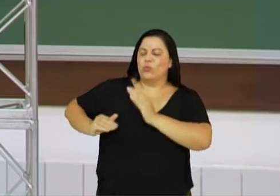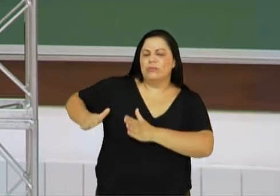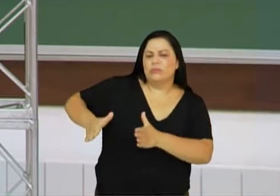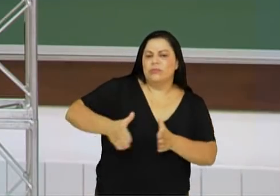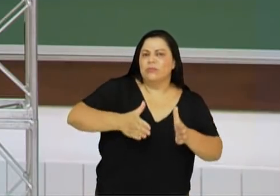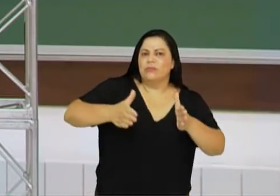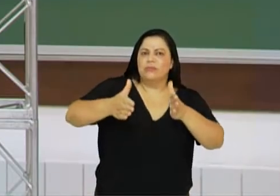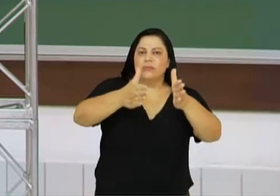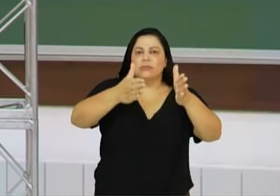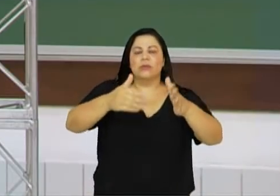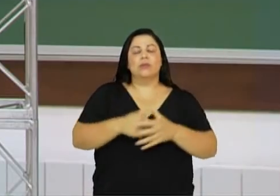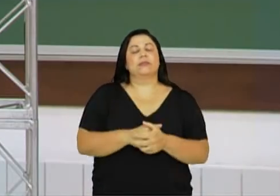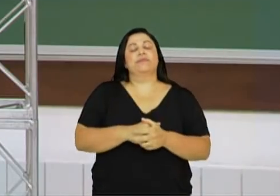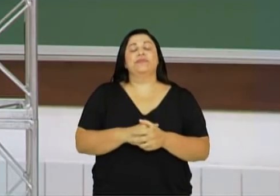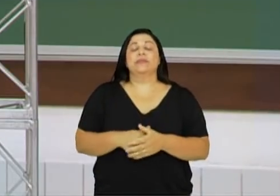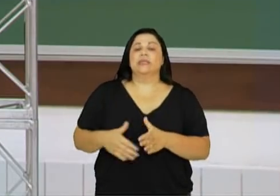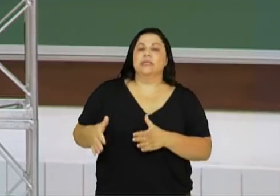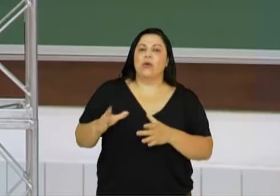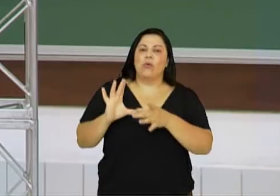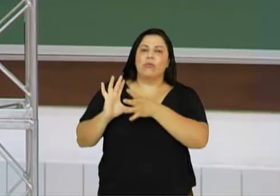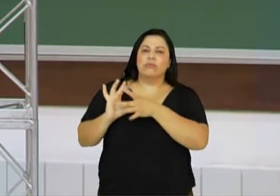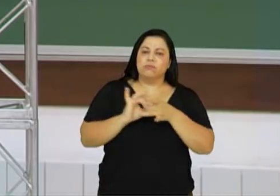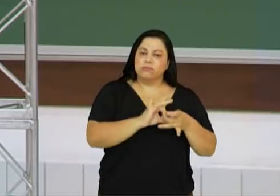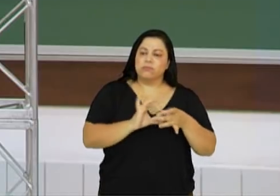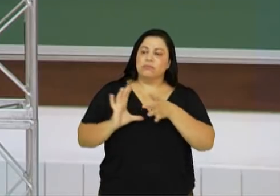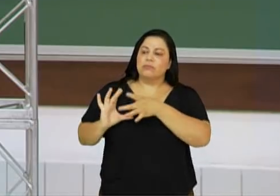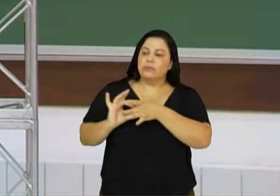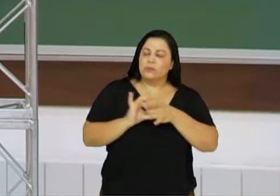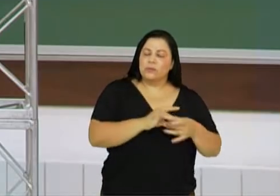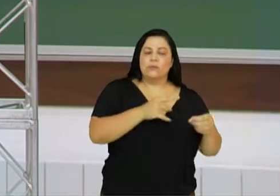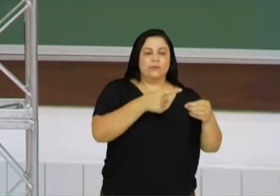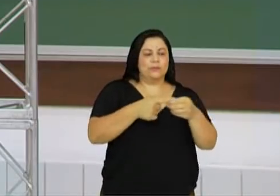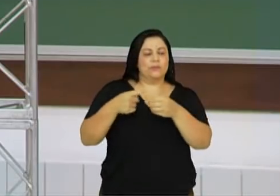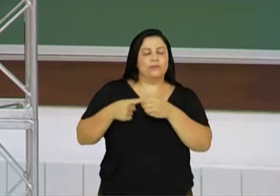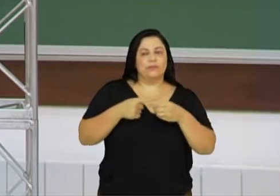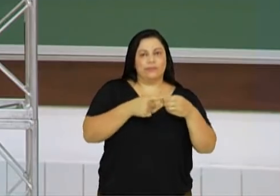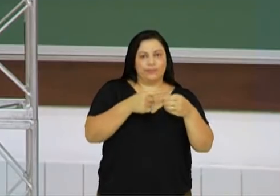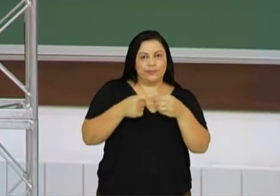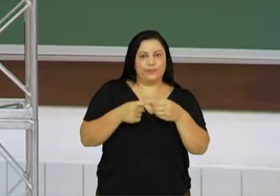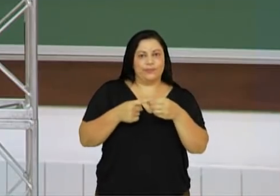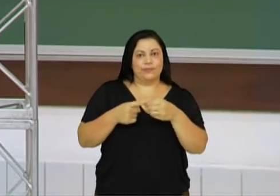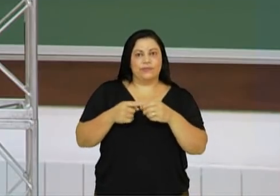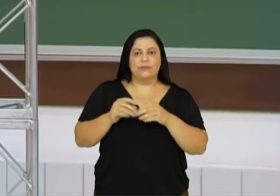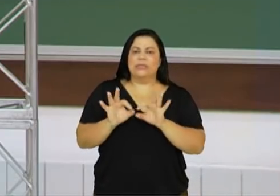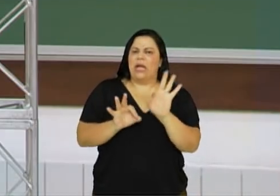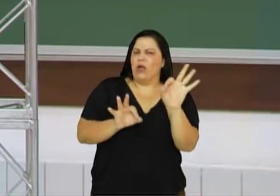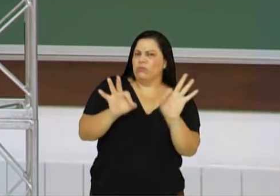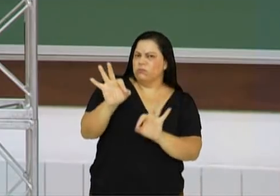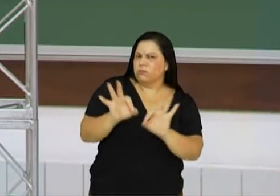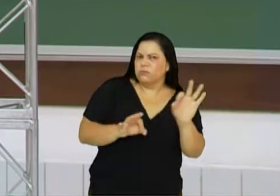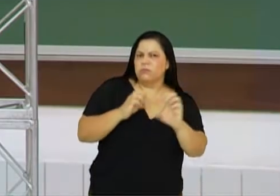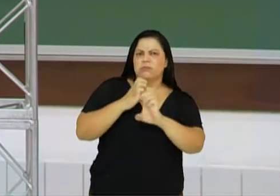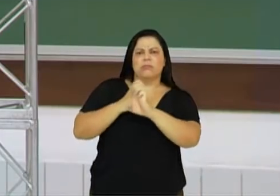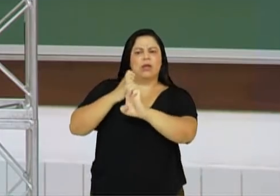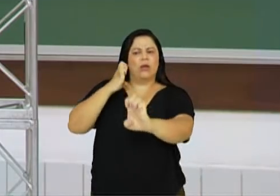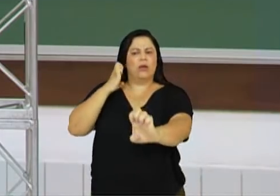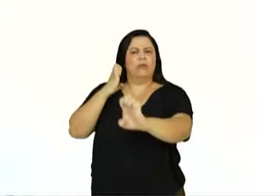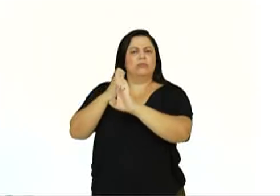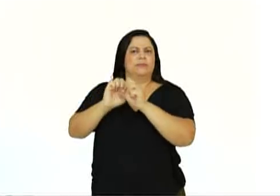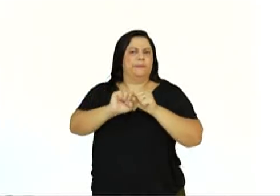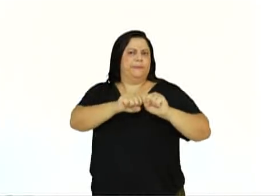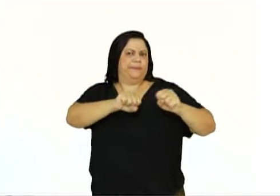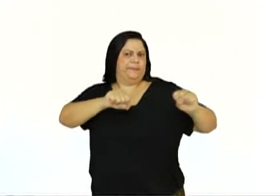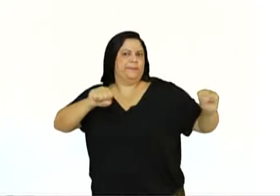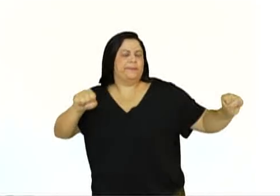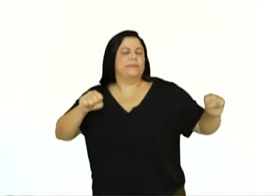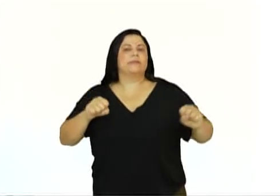mil quilômetros de estradas, ligando as principais cidades do Império Romano. Então é uma obra de engenharia muito grande, né? Elas